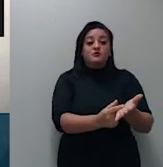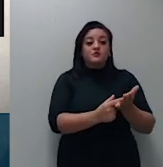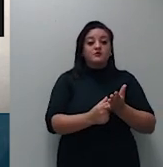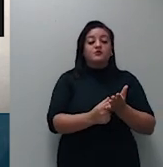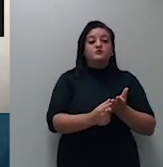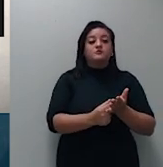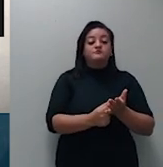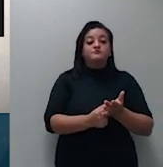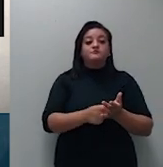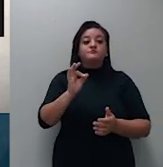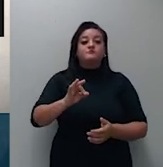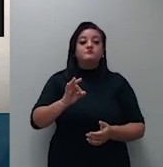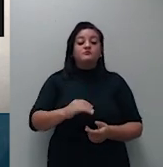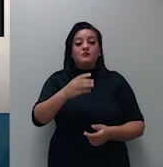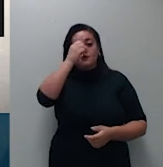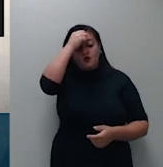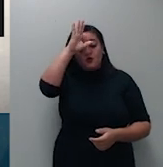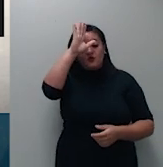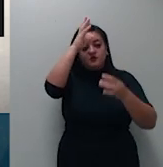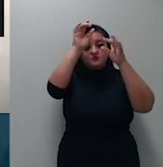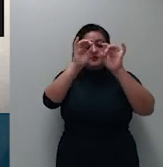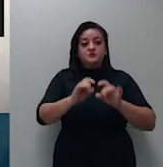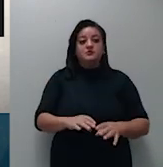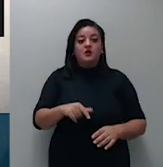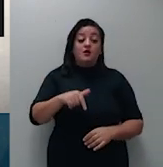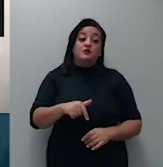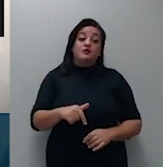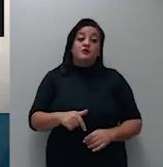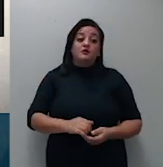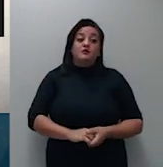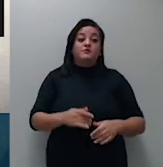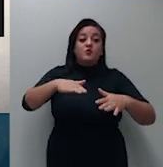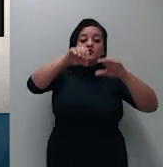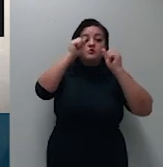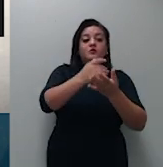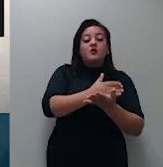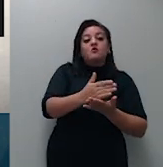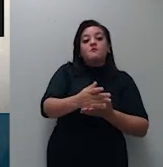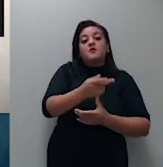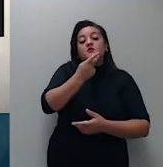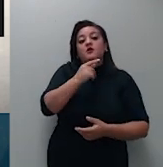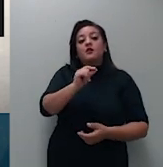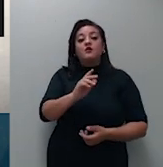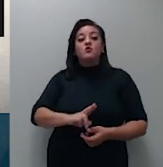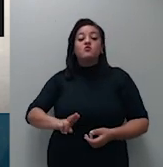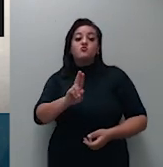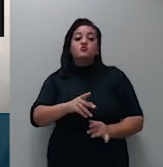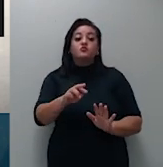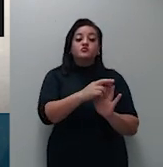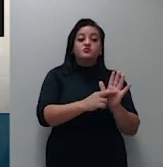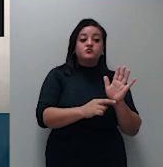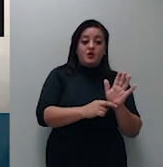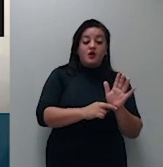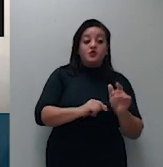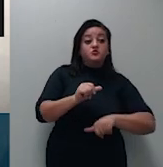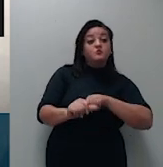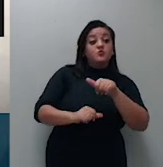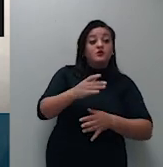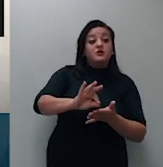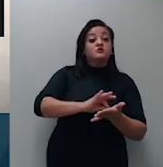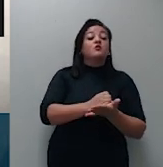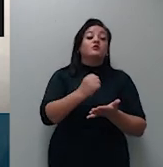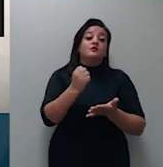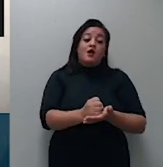conclusão do acordo do conhecimento do especial no caso o tribunal de origem pressupõe que o uso do critério da